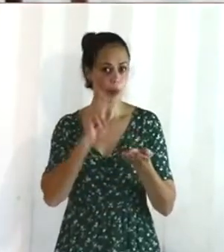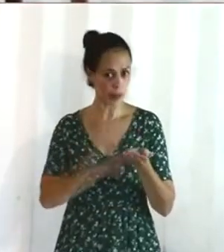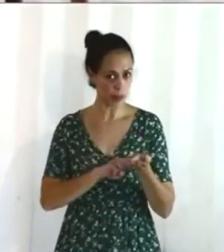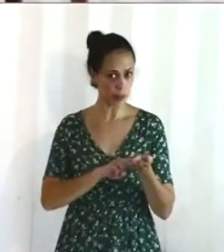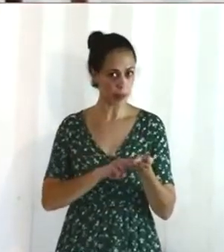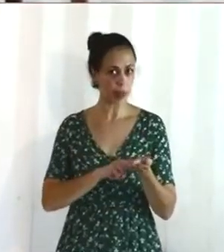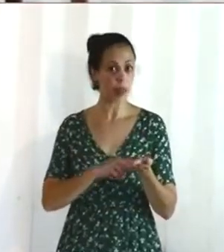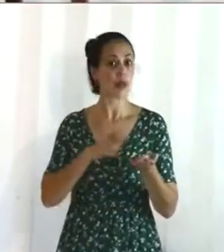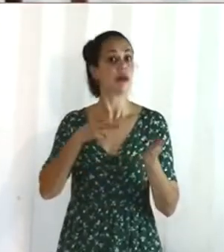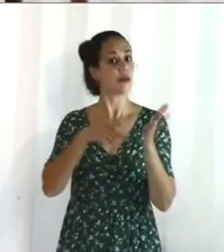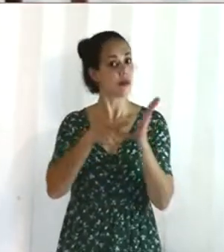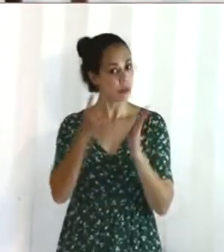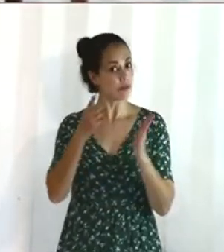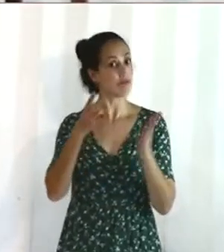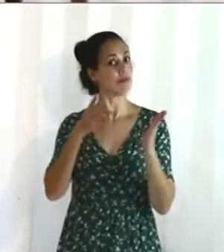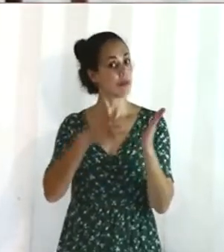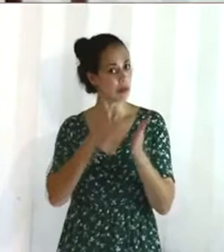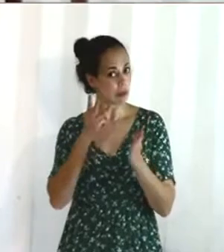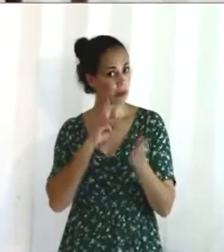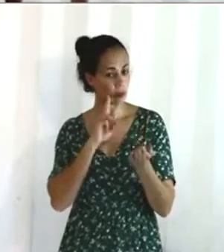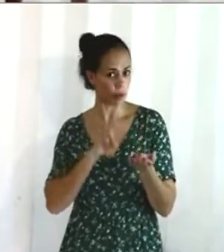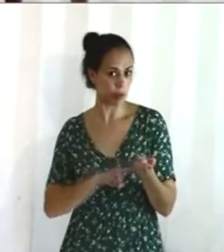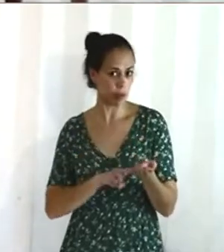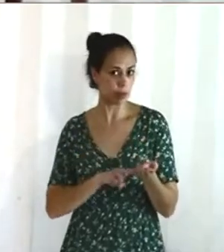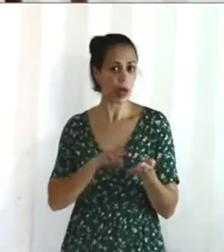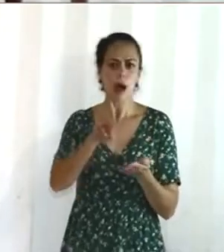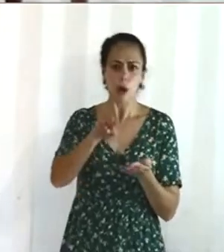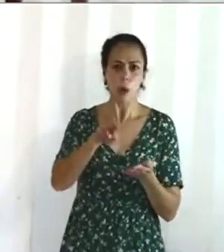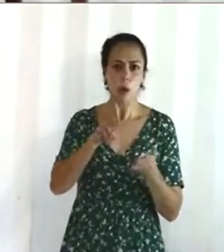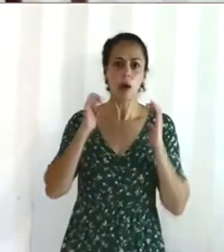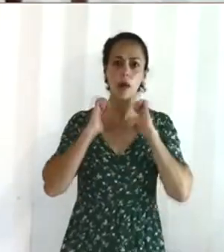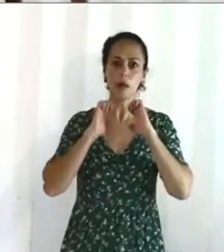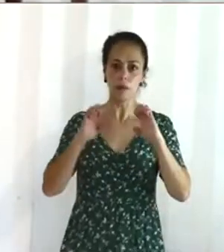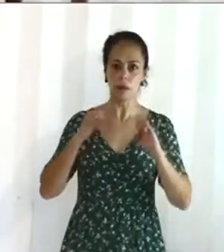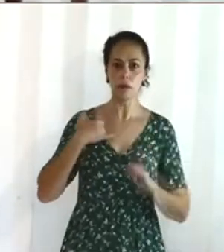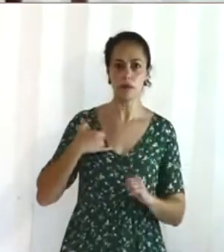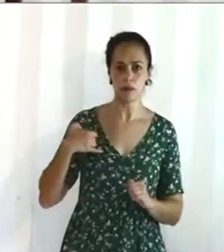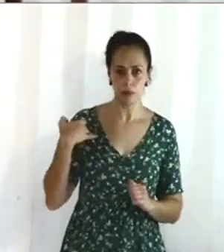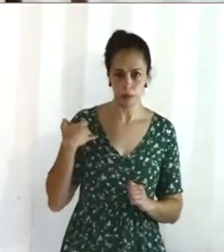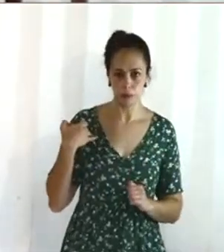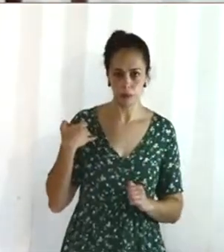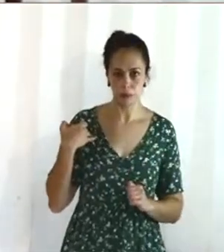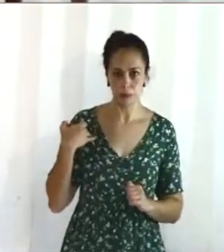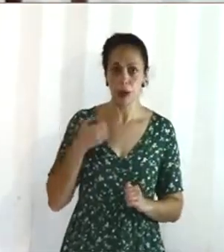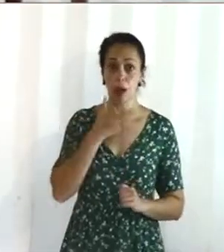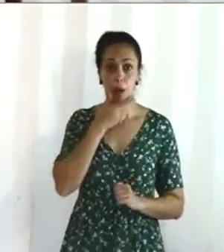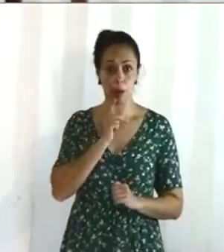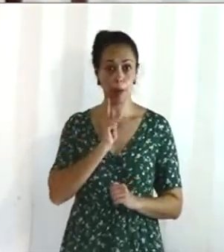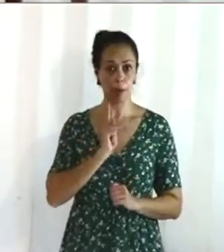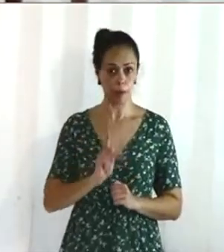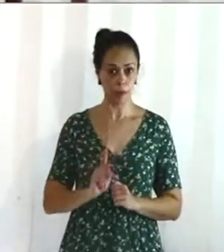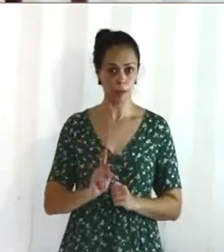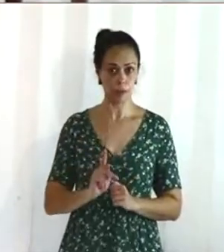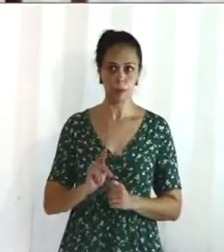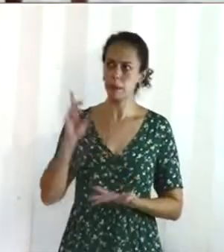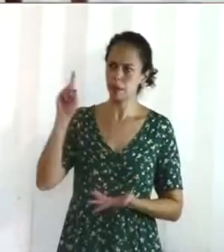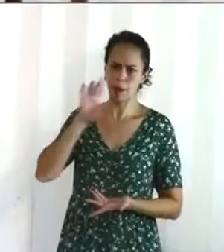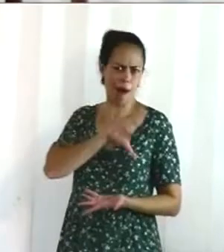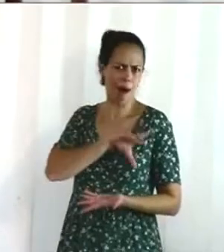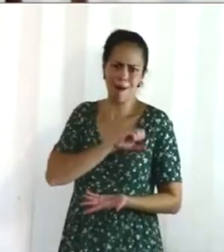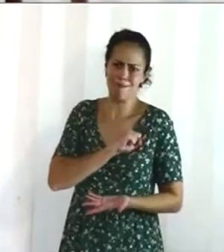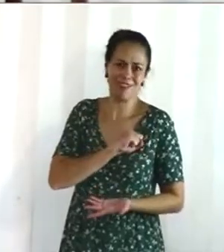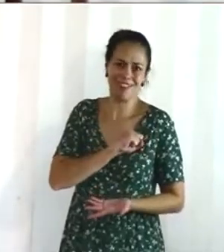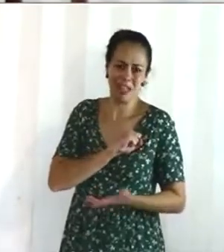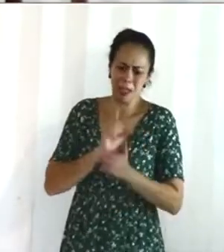mesmo que escreveu o Evangelho de João. E esse apóstolo, o apóstolo amado de Jesus,